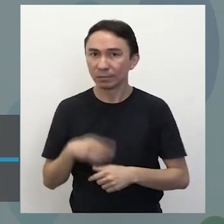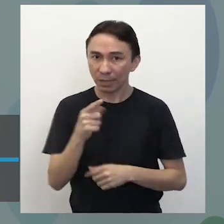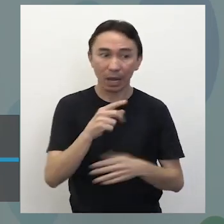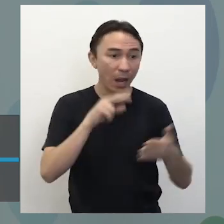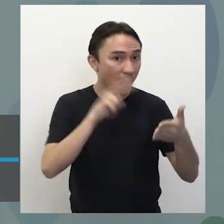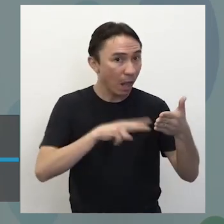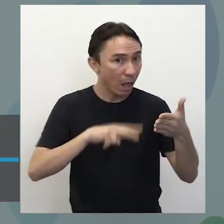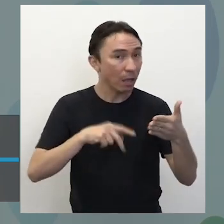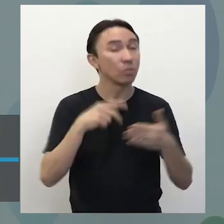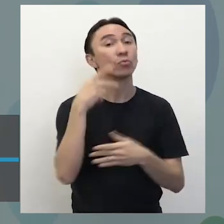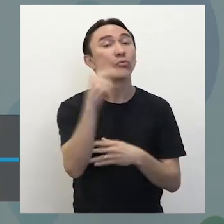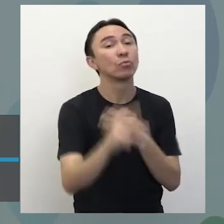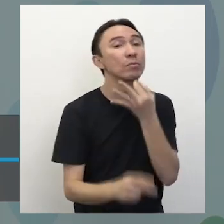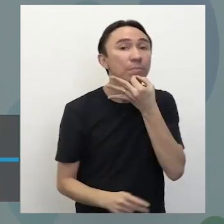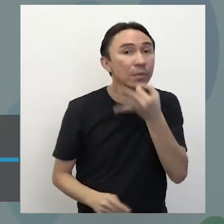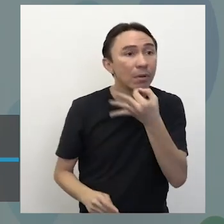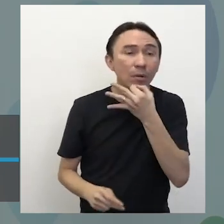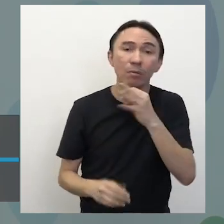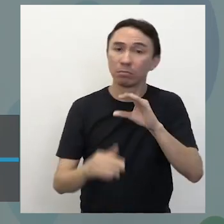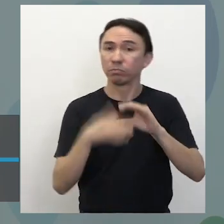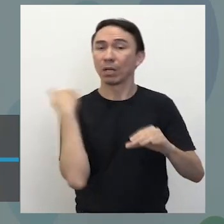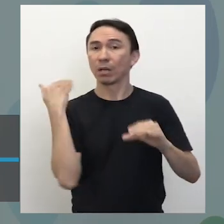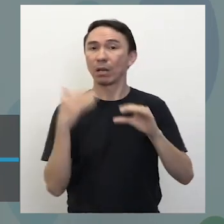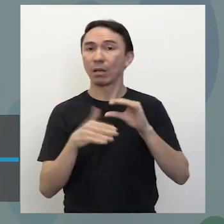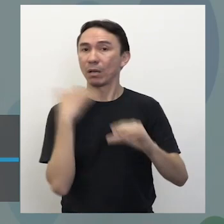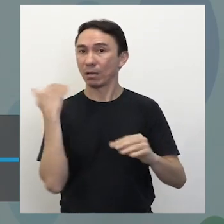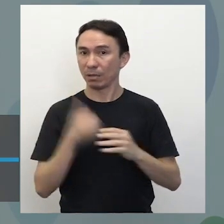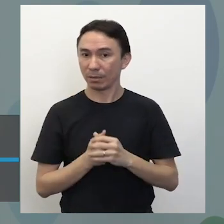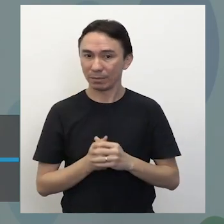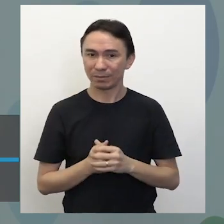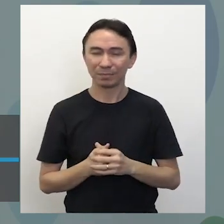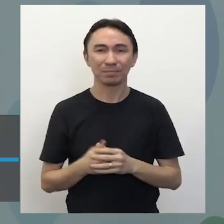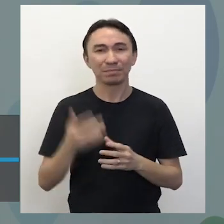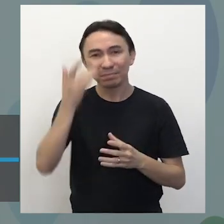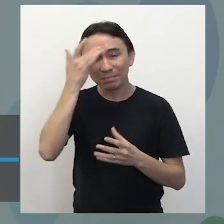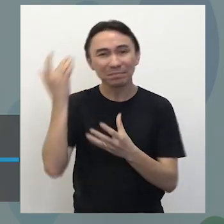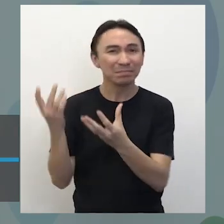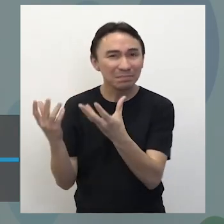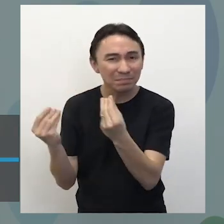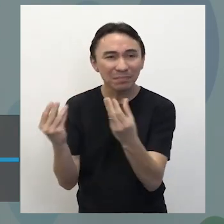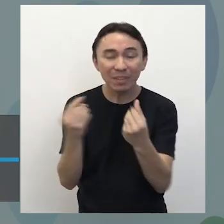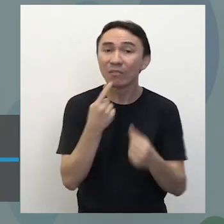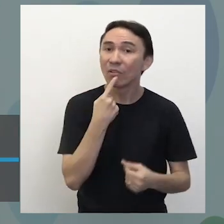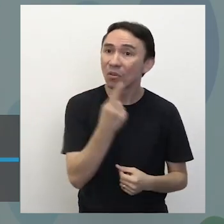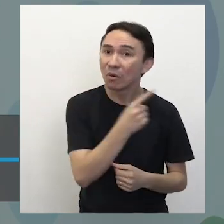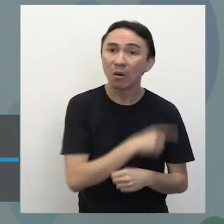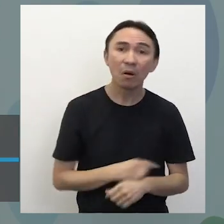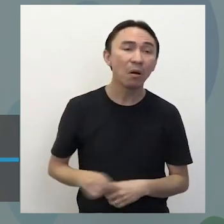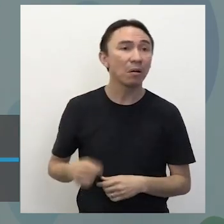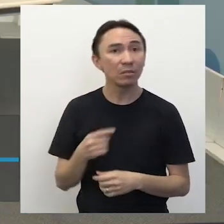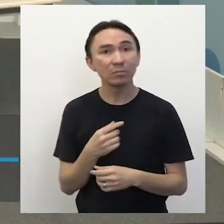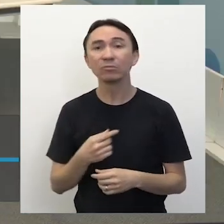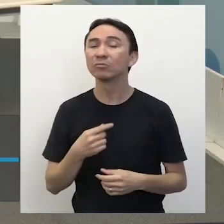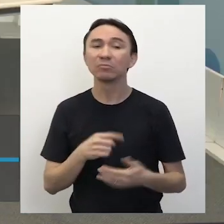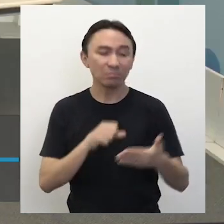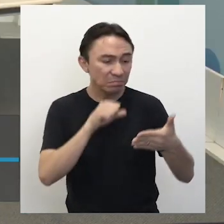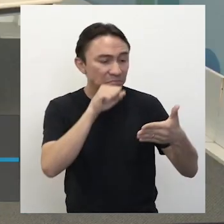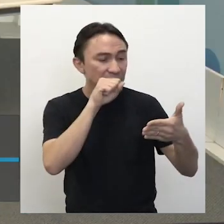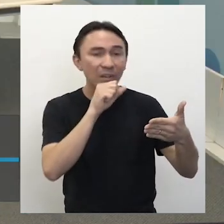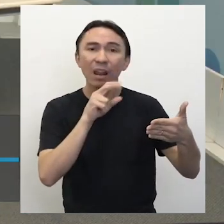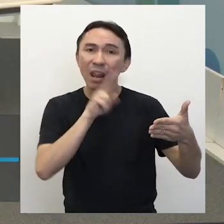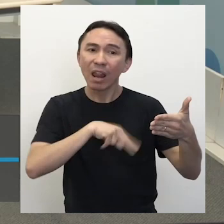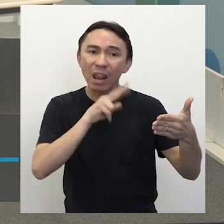comigo a sua opinião. E aqui, bastante gente falando que despertou a vontade sim de ler, de... Tem aluno bem sincero